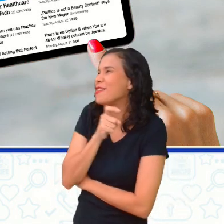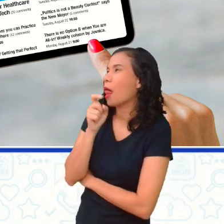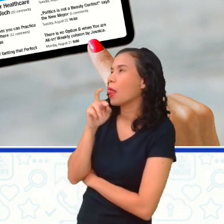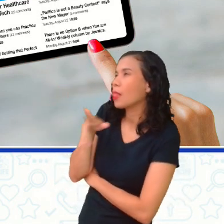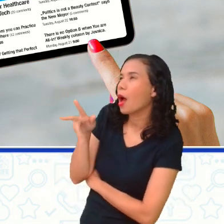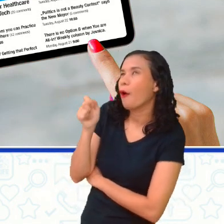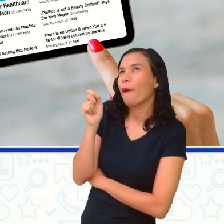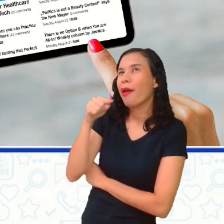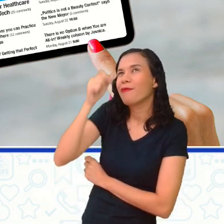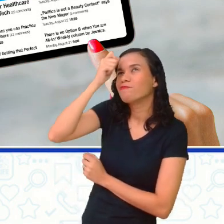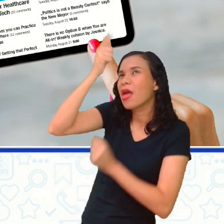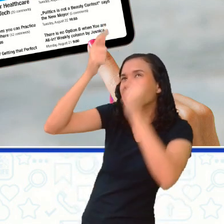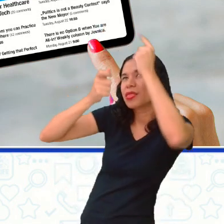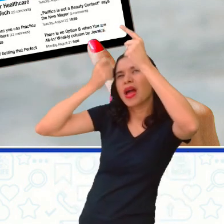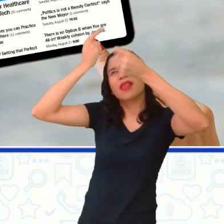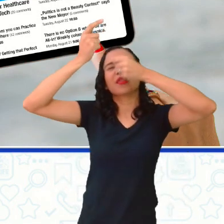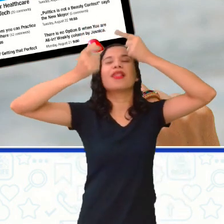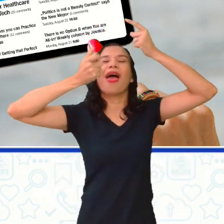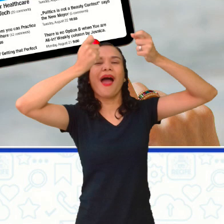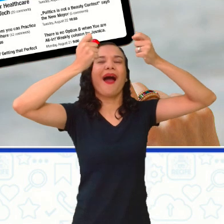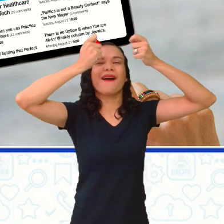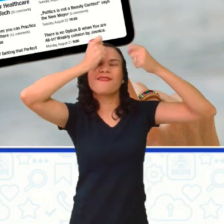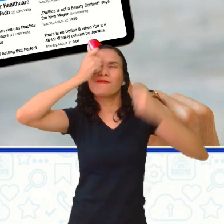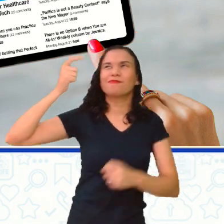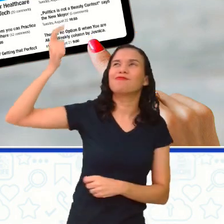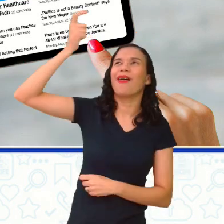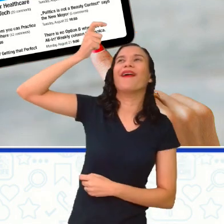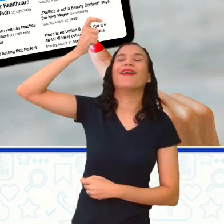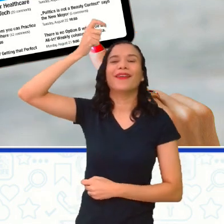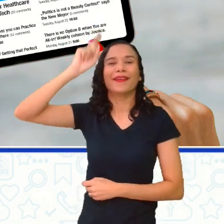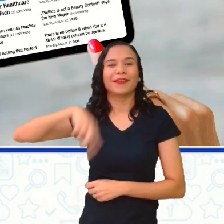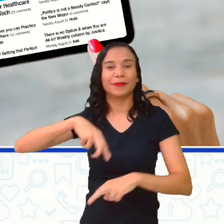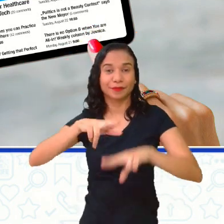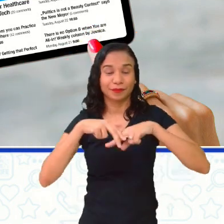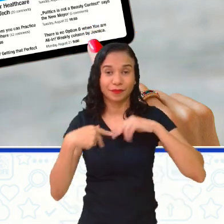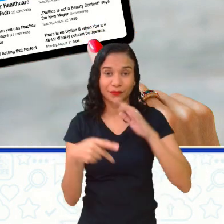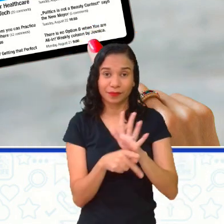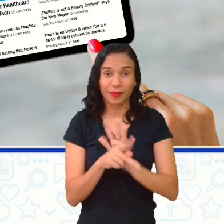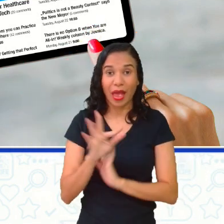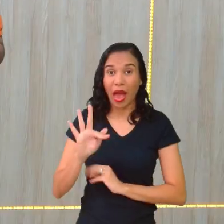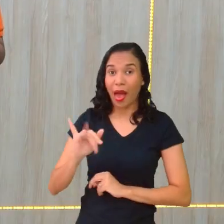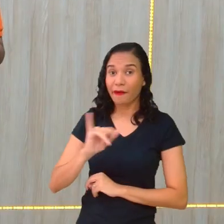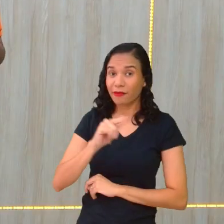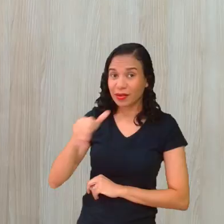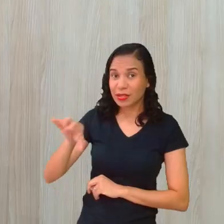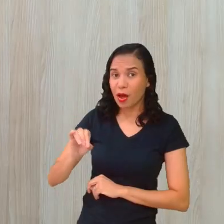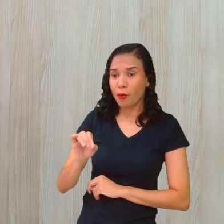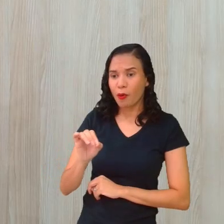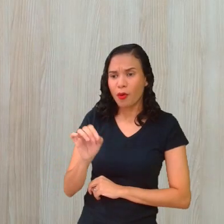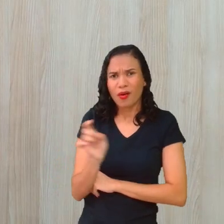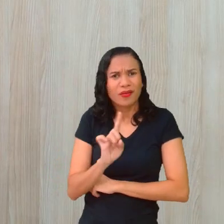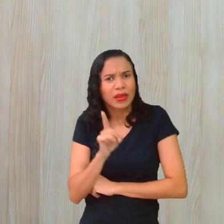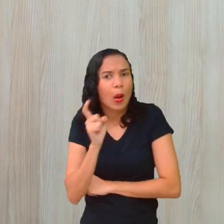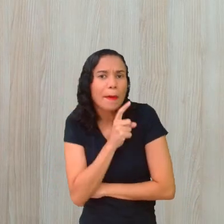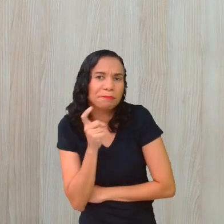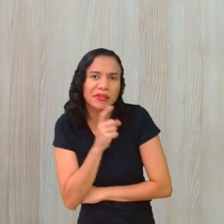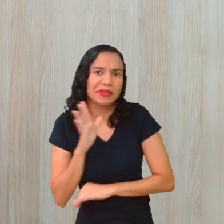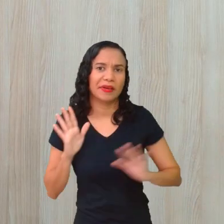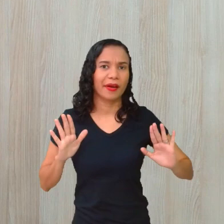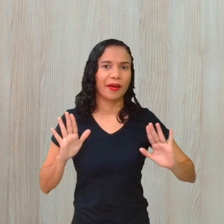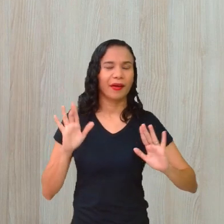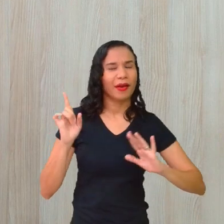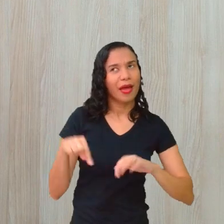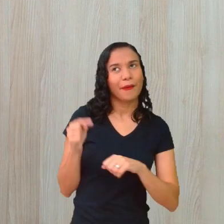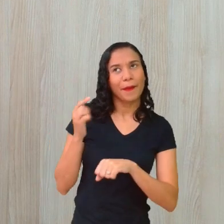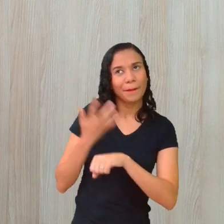gosto de dizer que é criada, né? Inventada. Criada. Né? É porque a ficção ela não é necessariamente uma mentira, Uma né? mentira, isso. Ela é